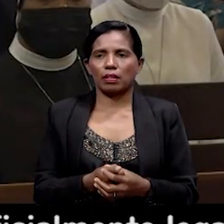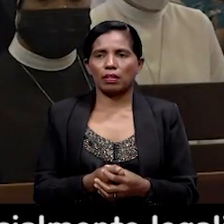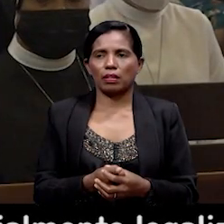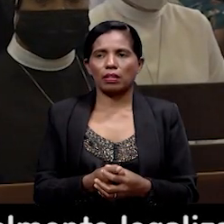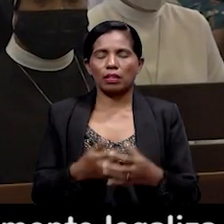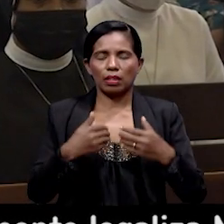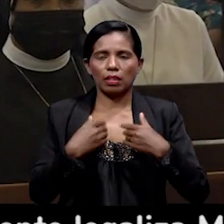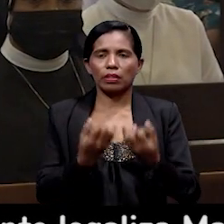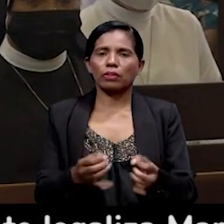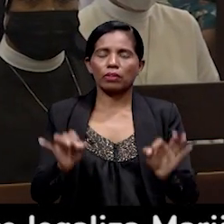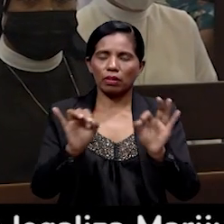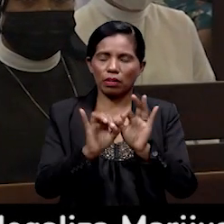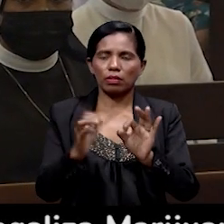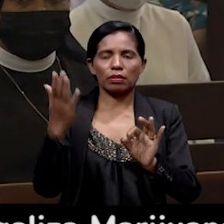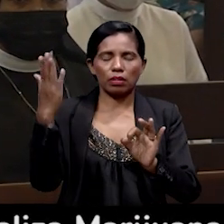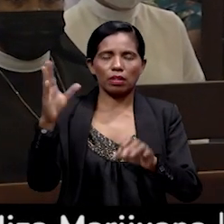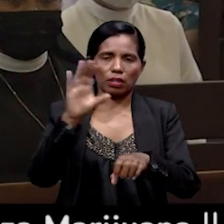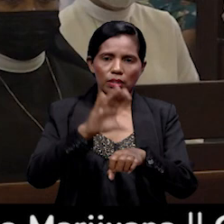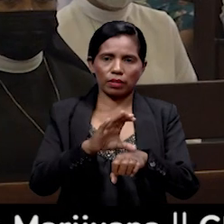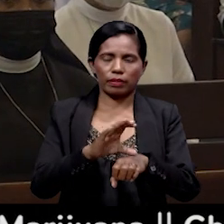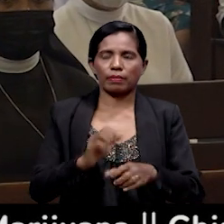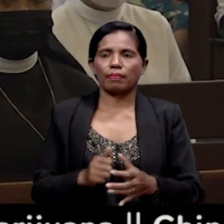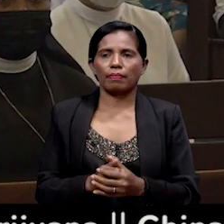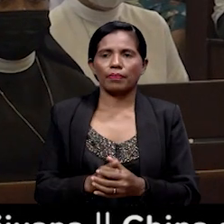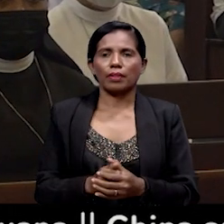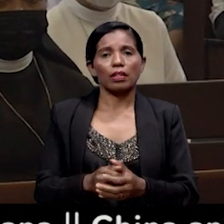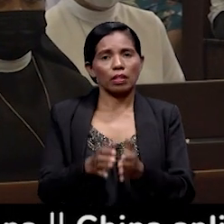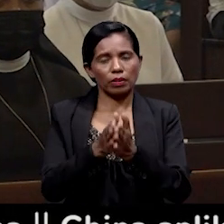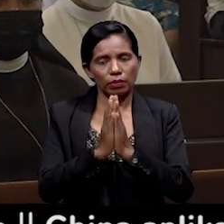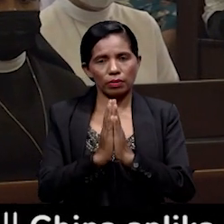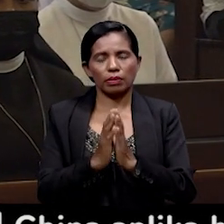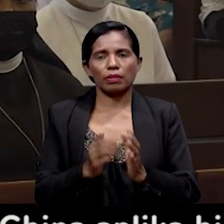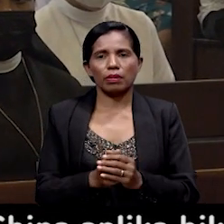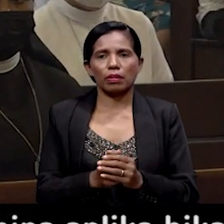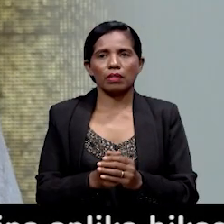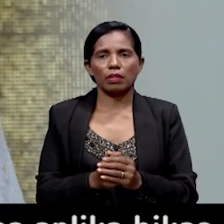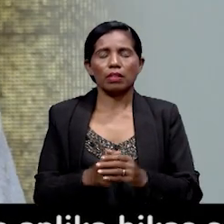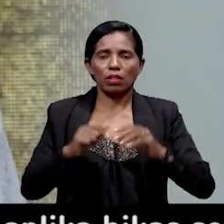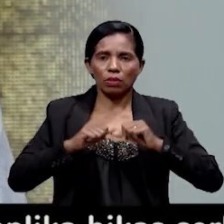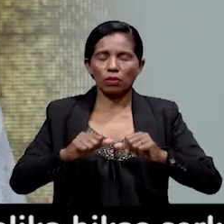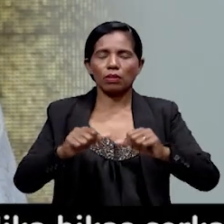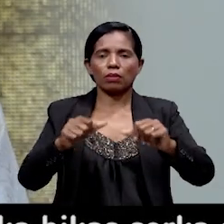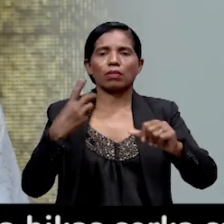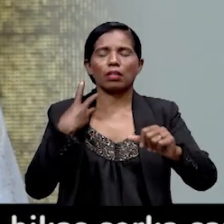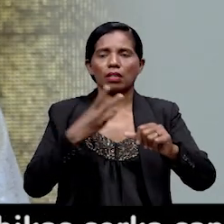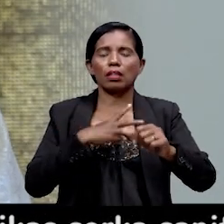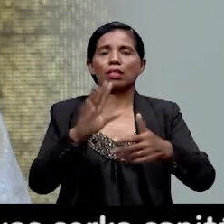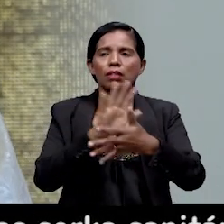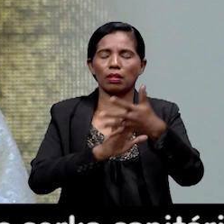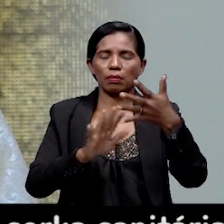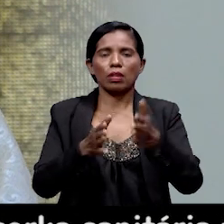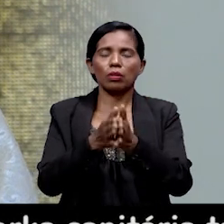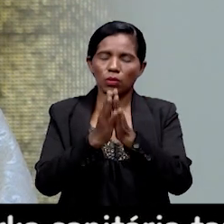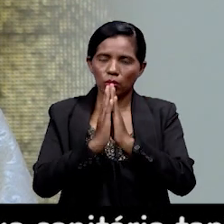instituição, ilha, ilha, uma terra. Melhor uma ida, continua a ter celebração, né? Por Russo